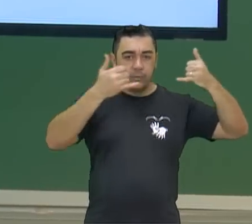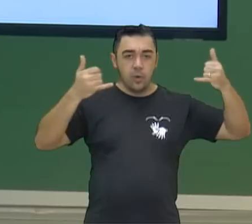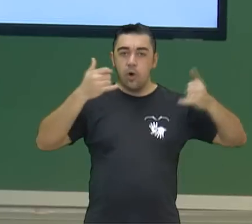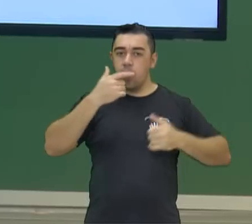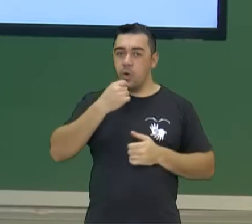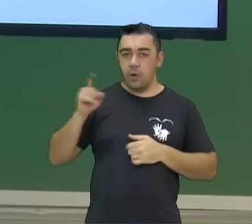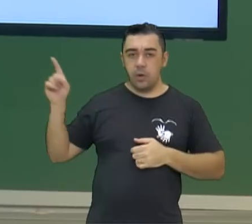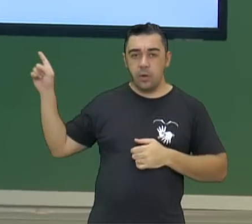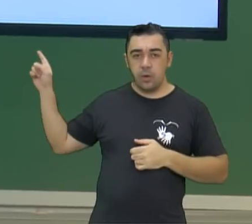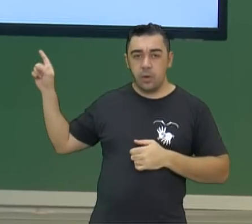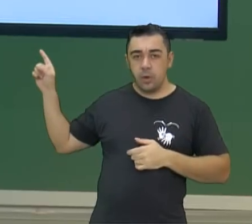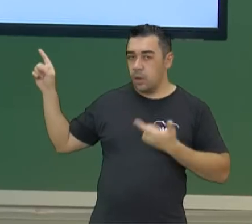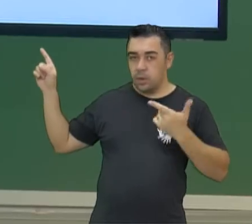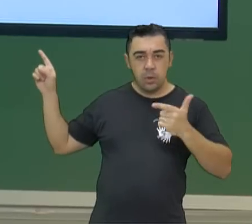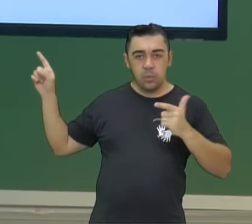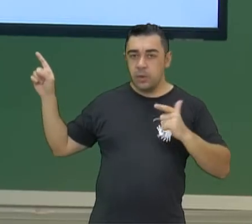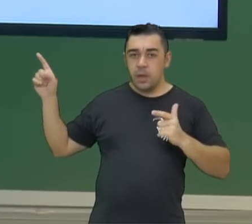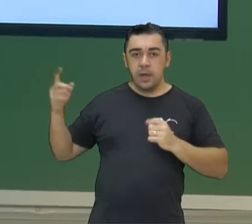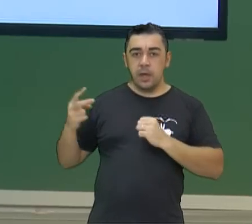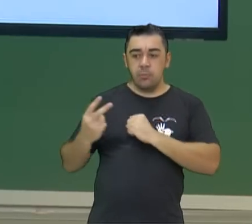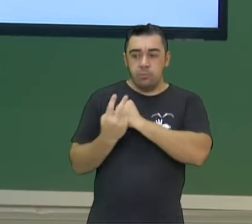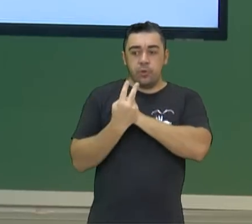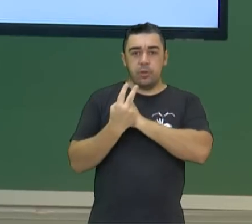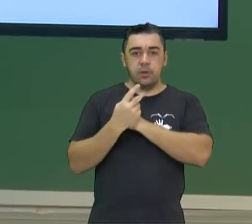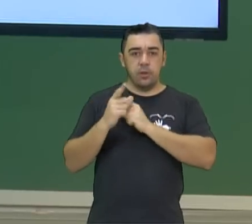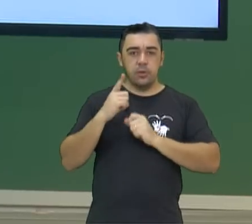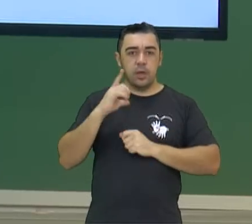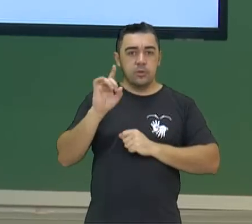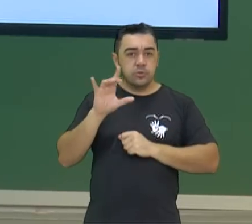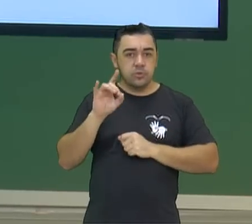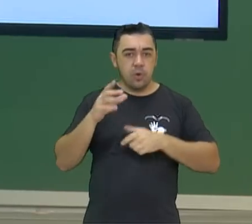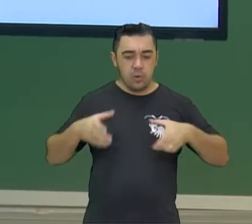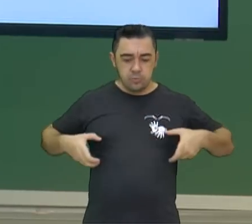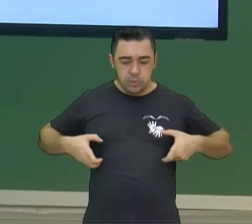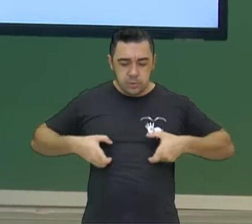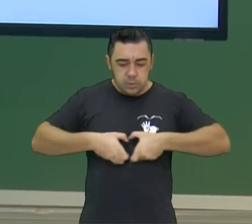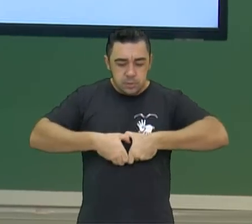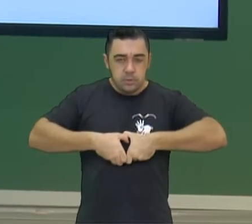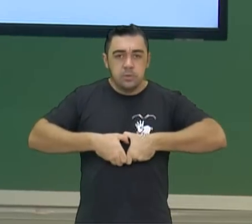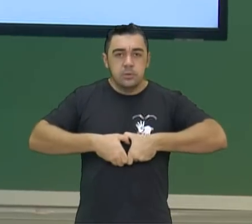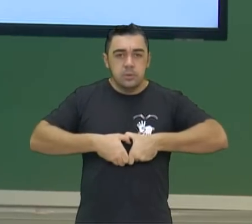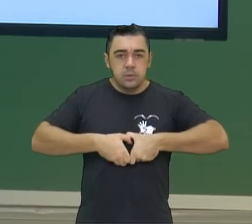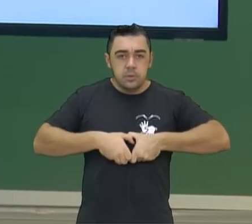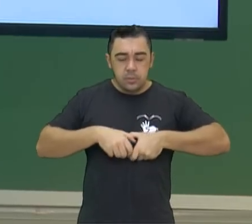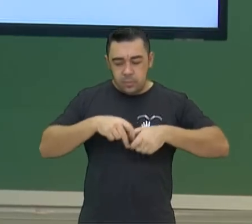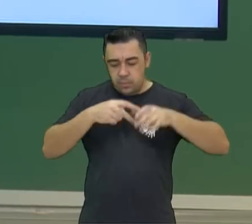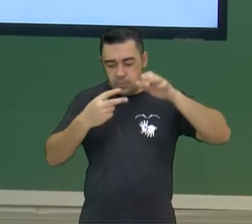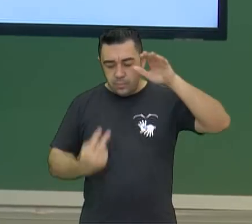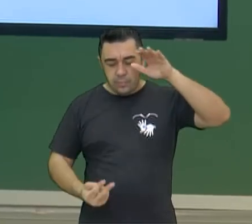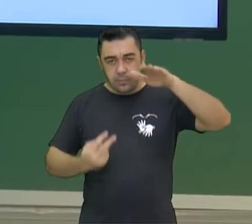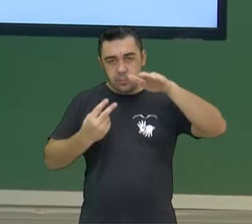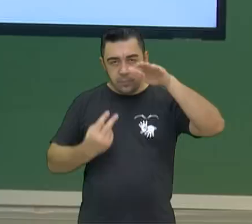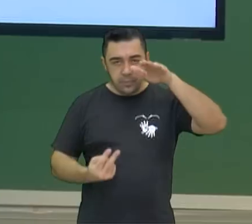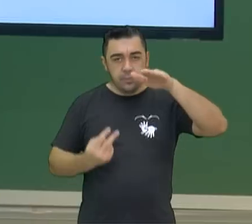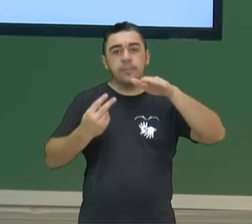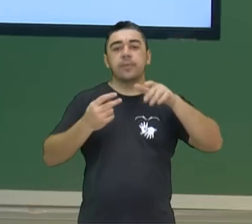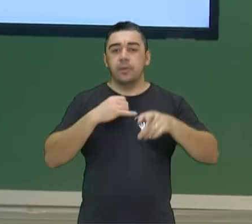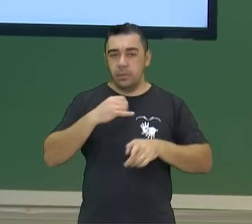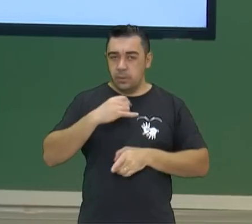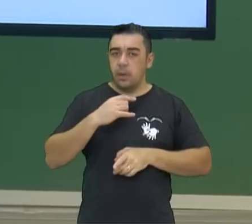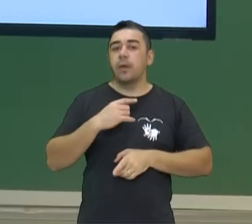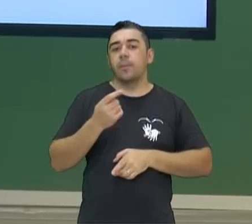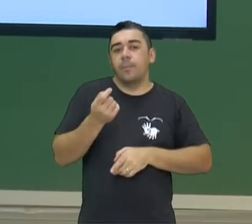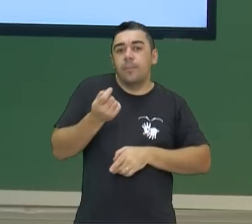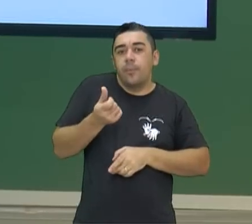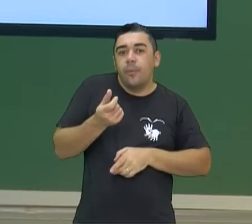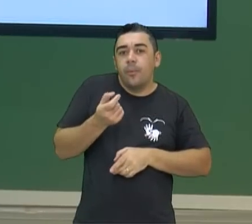tem muita segurança, apenas um cinto, No caso dele se desequilibrar e cair, Para que ele tenha segurança. Então, ele tem um mínimo